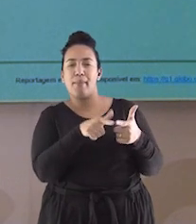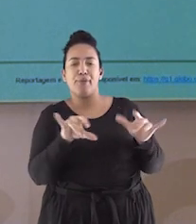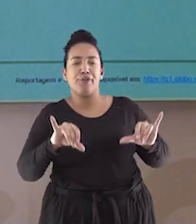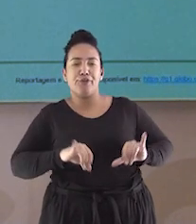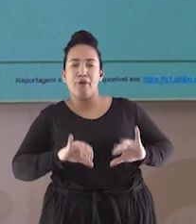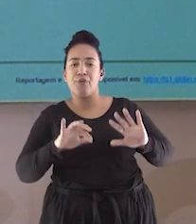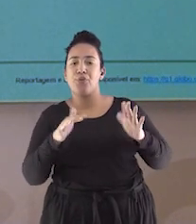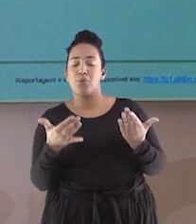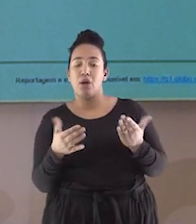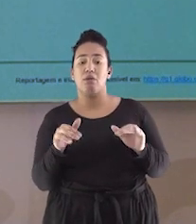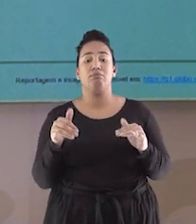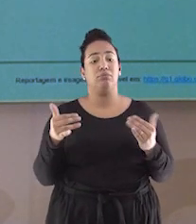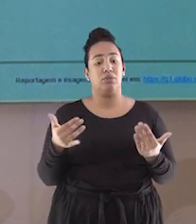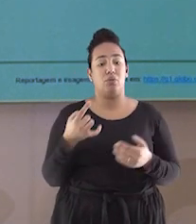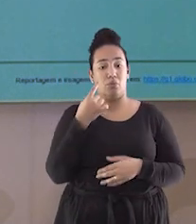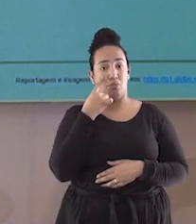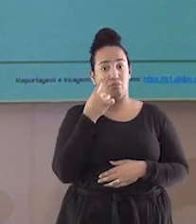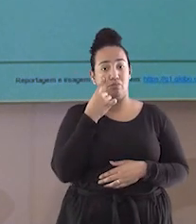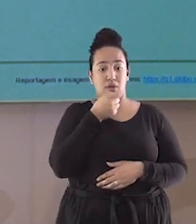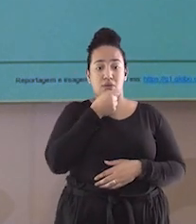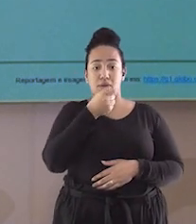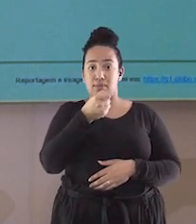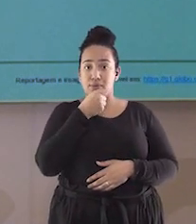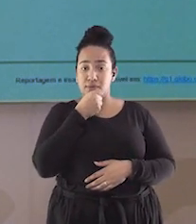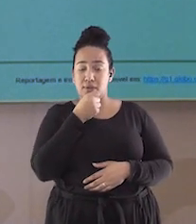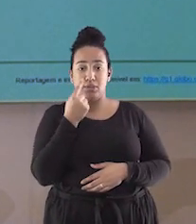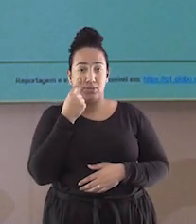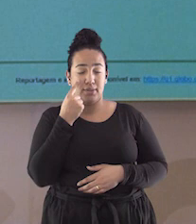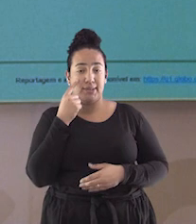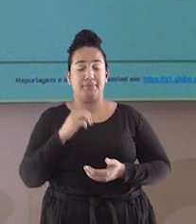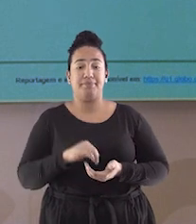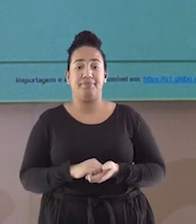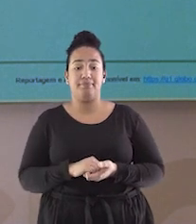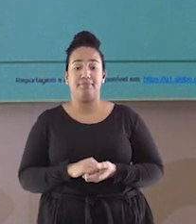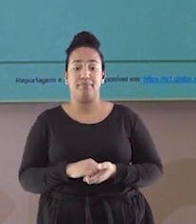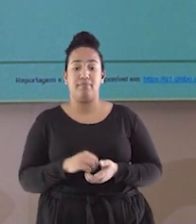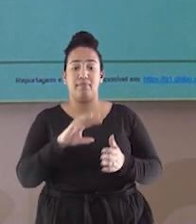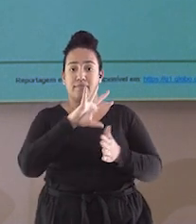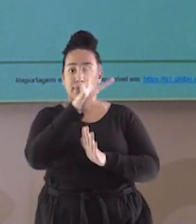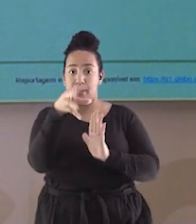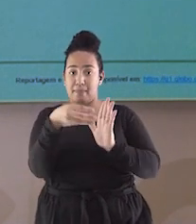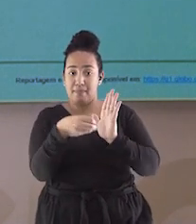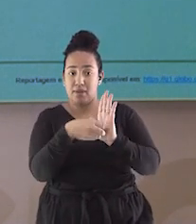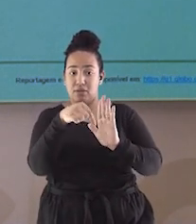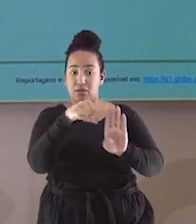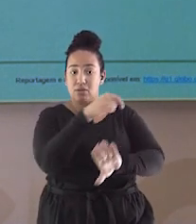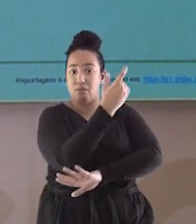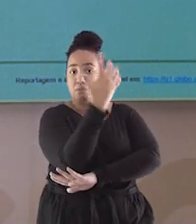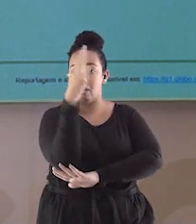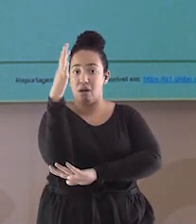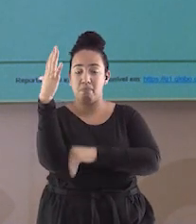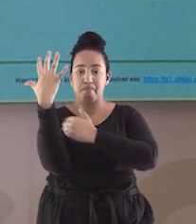podemos identificar aqui, na chamada da notícia. Desmatamento da Mata Atlântica cresce